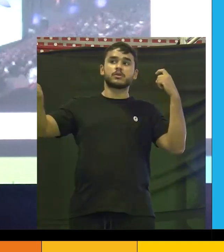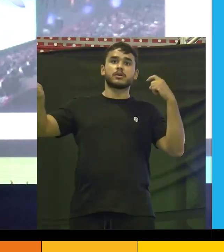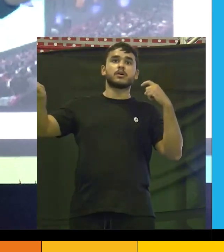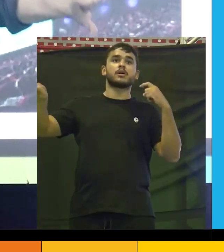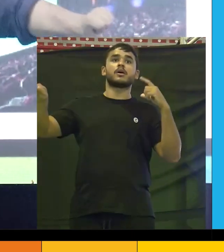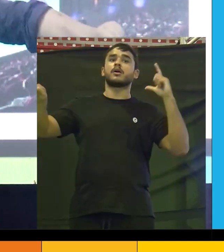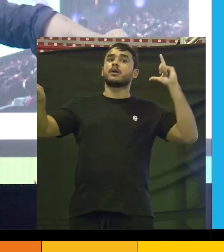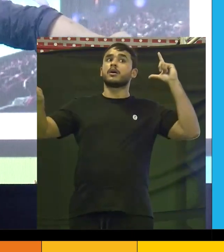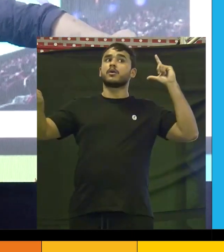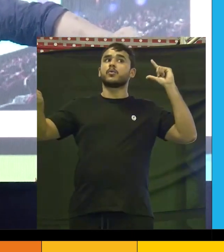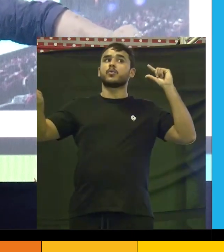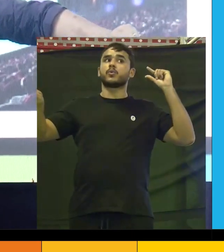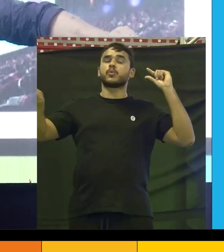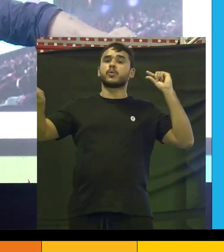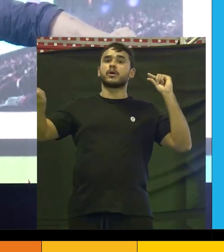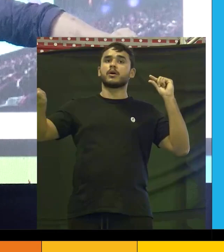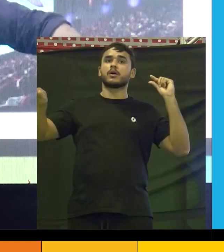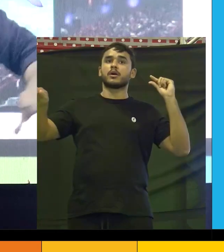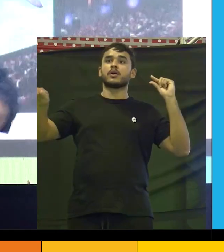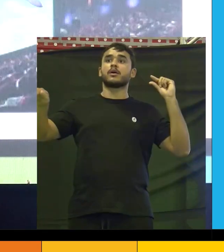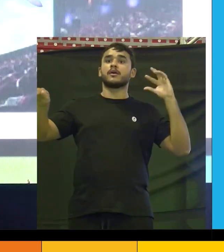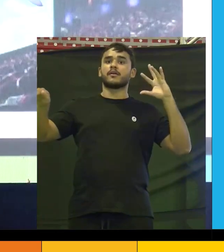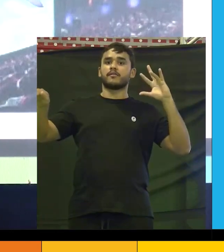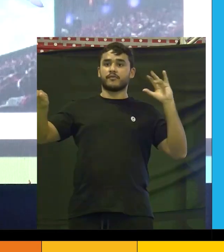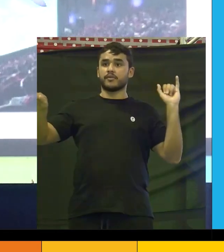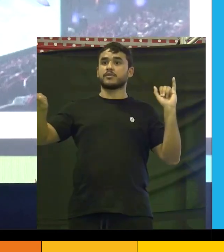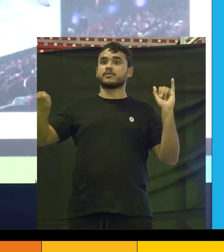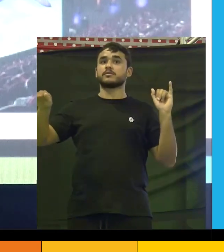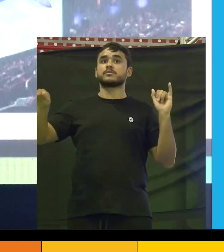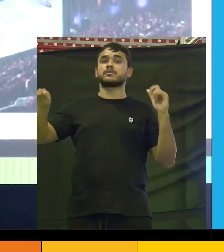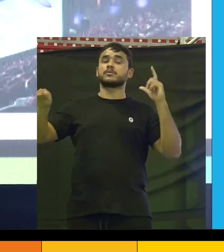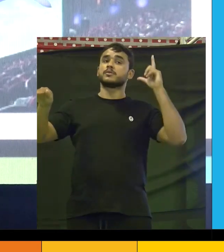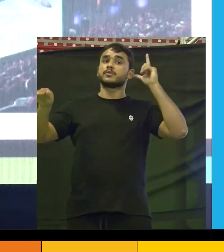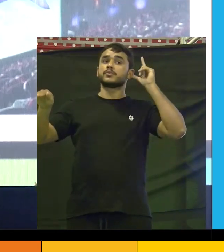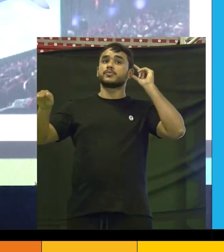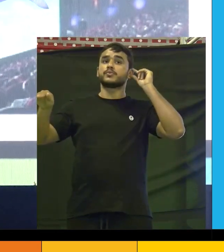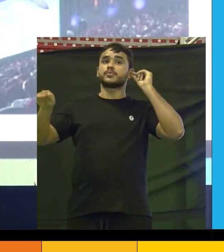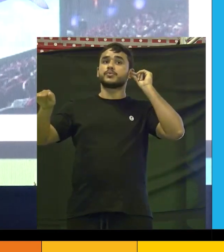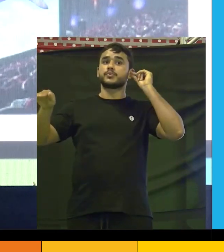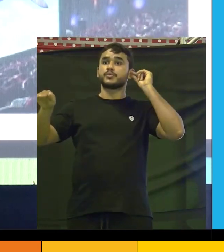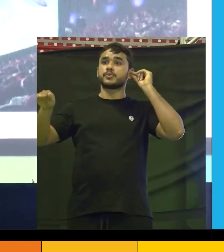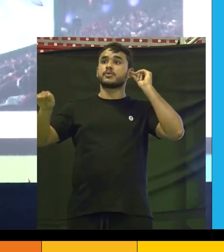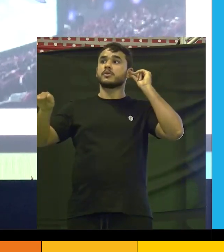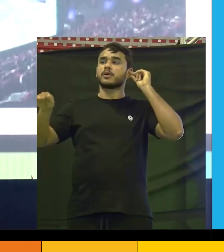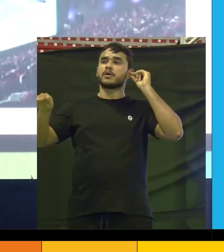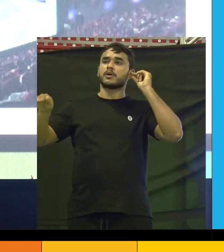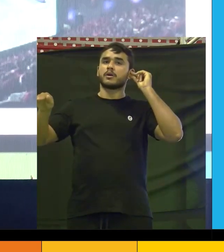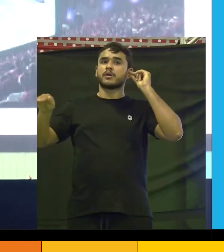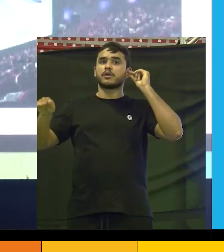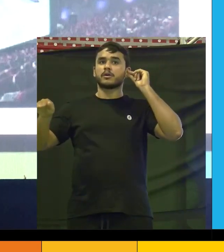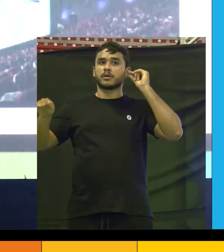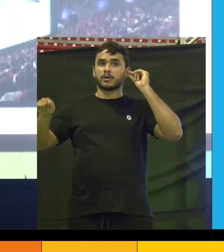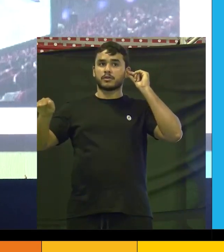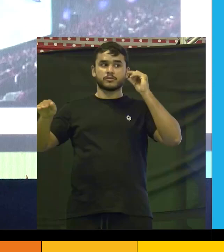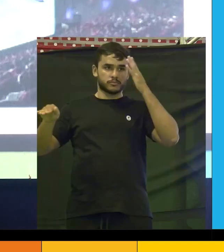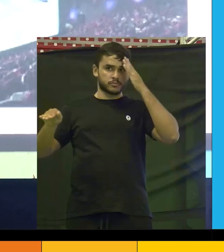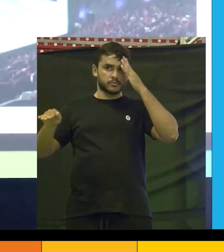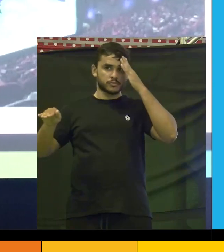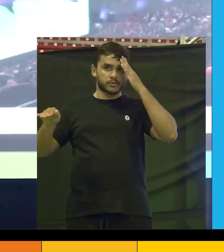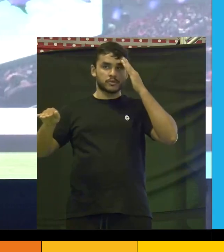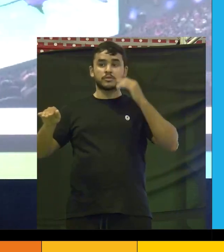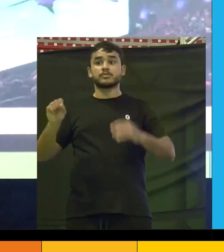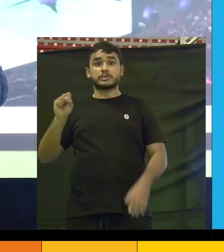a frequência diminui e o som ele se torna mais grave. Tá claro